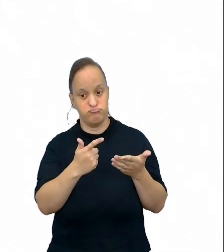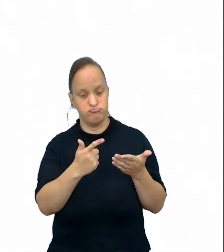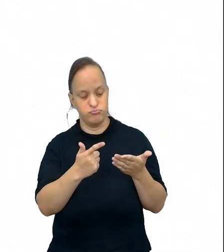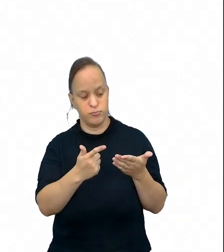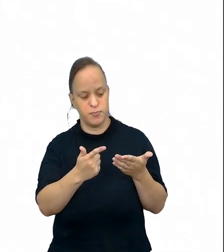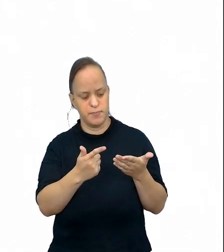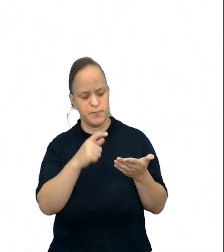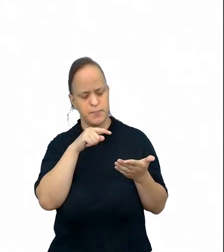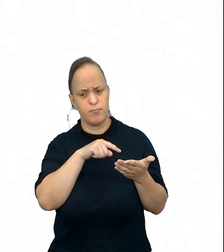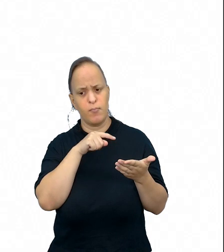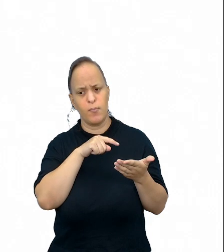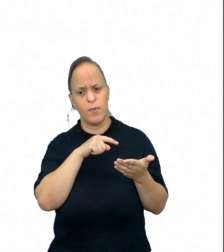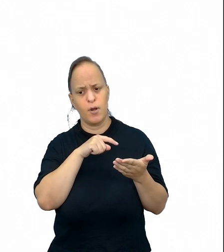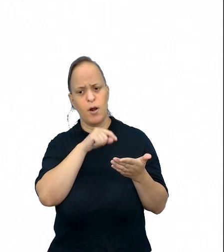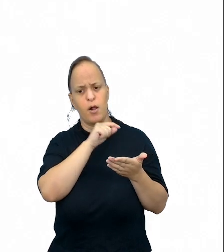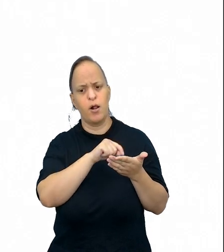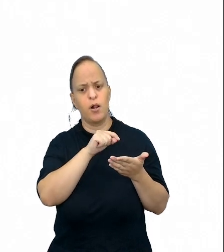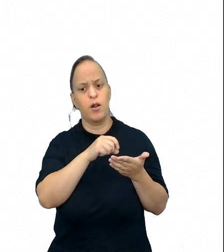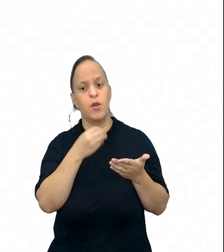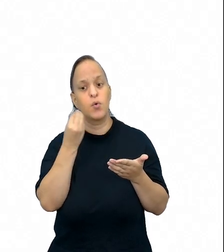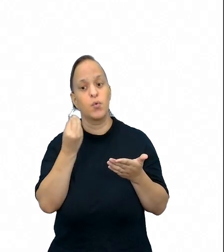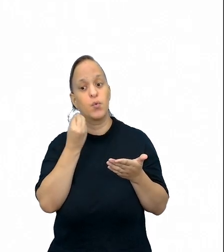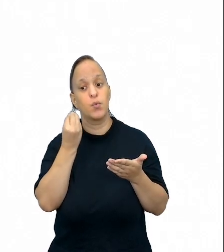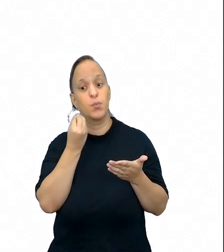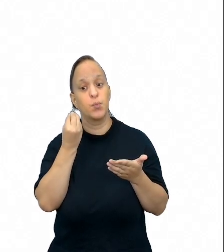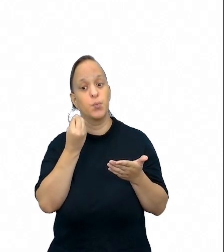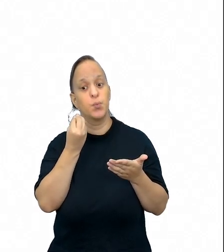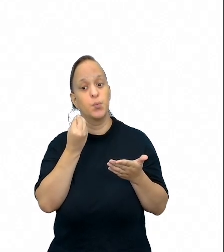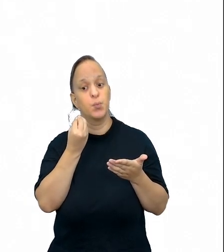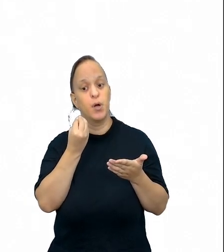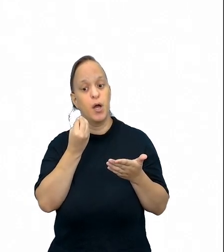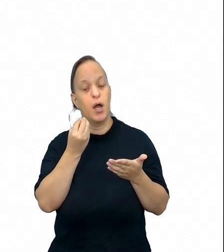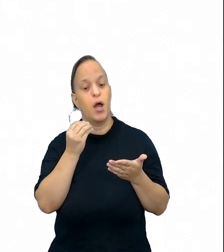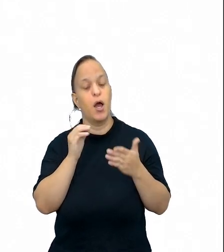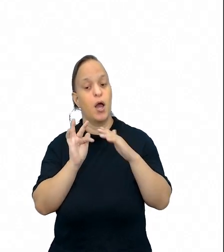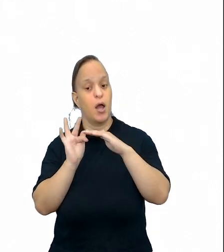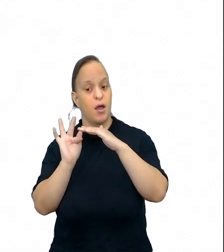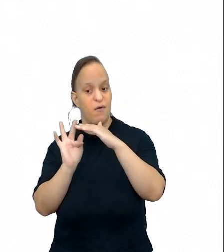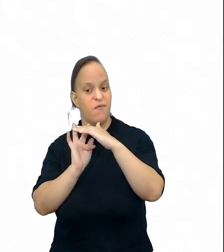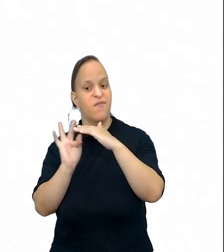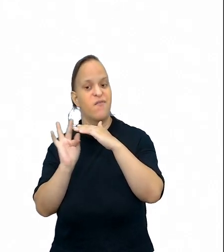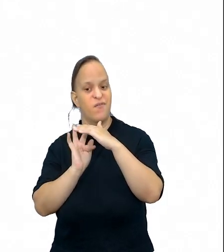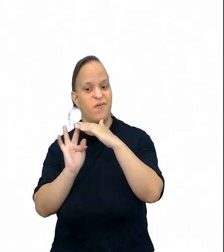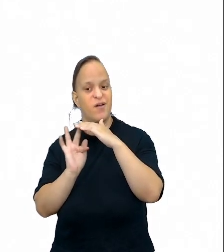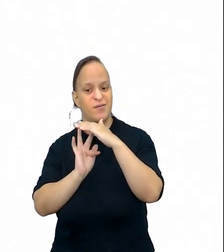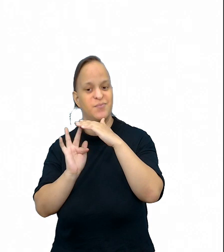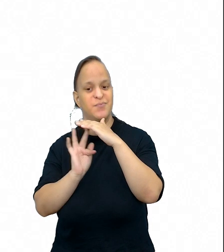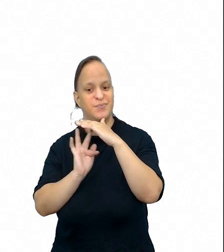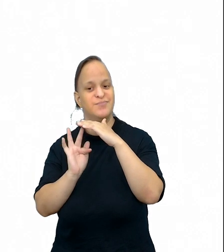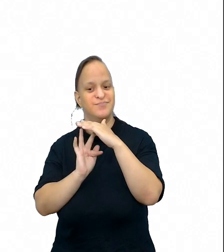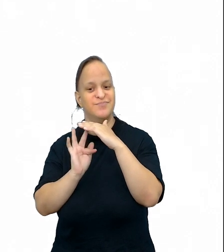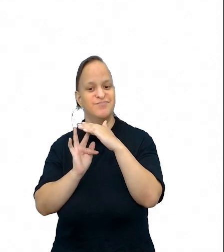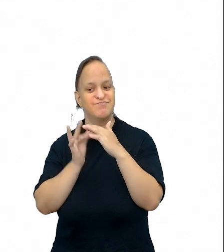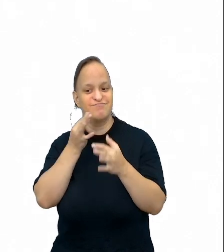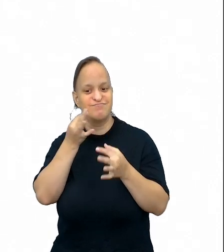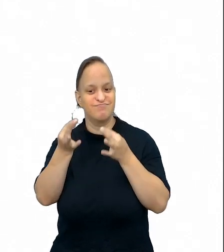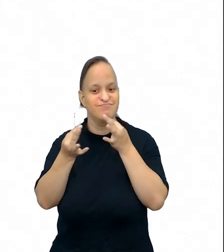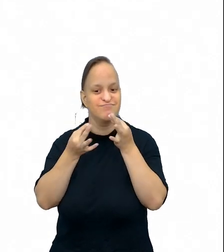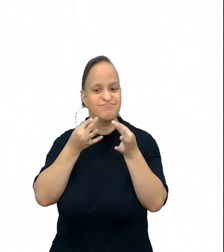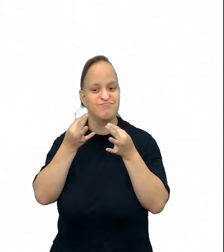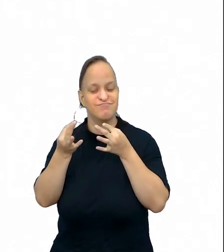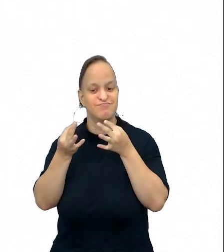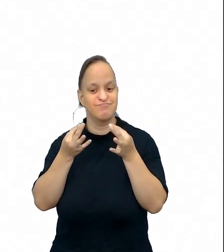que também, veja, mesmo que outras séries ou outros anos tratem também do artigo de opinião, aqui o caminho